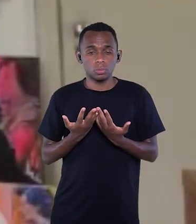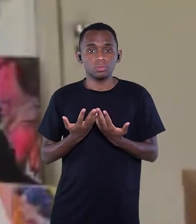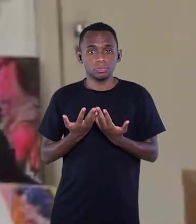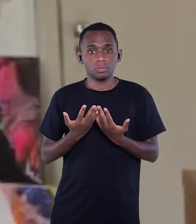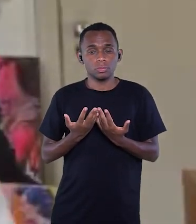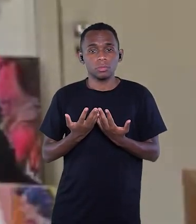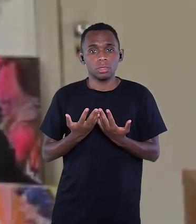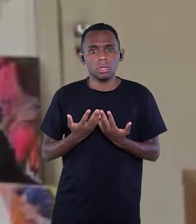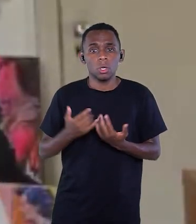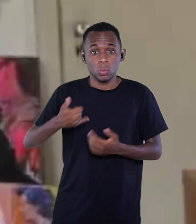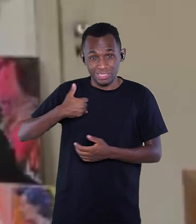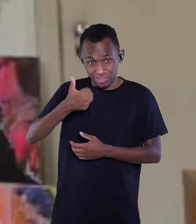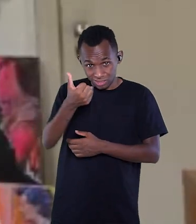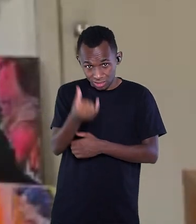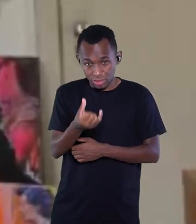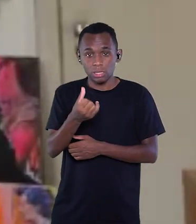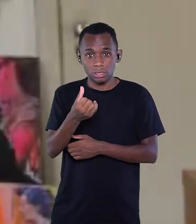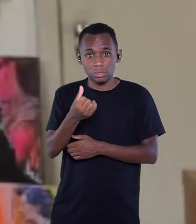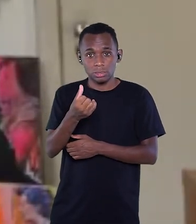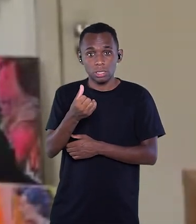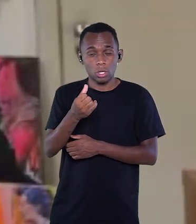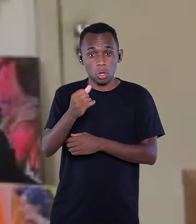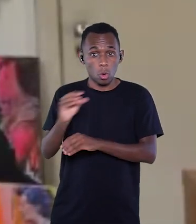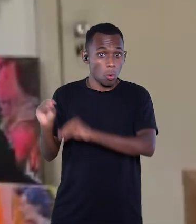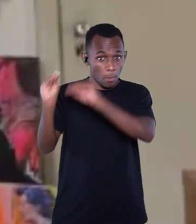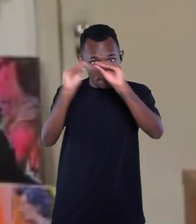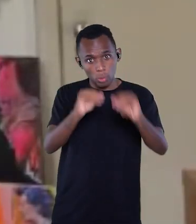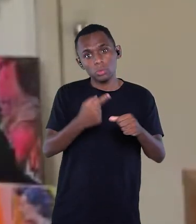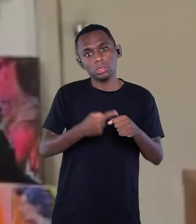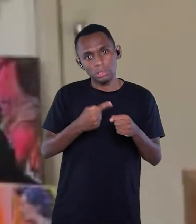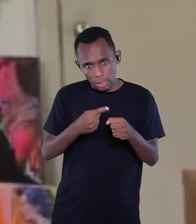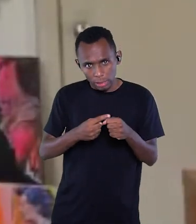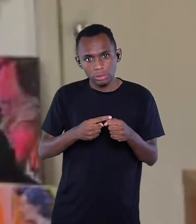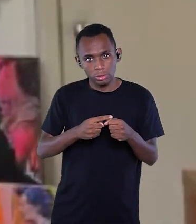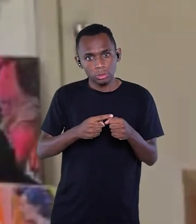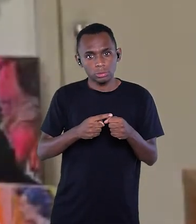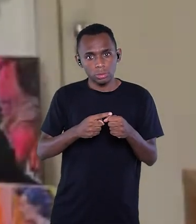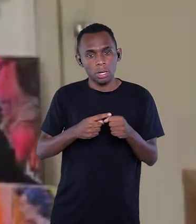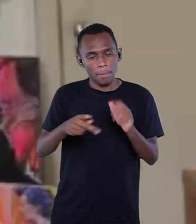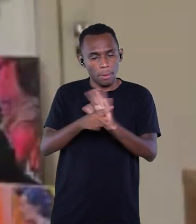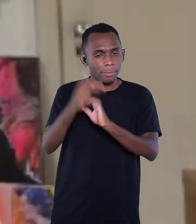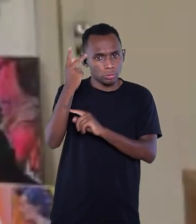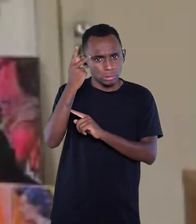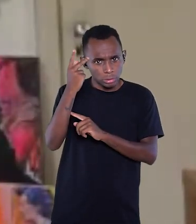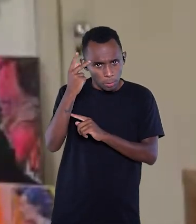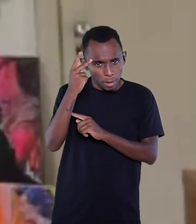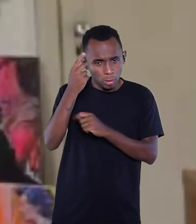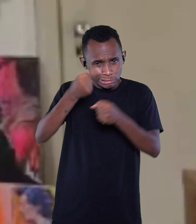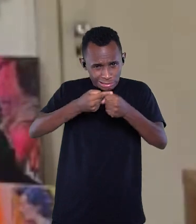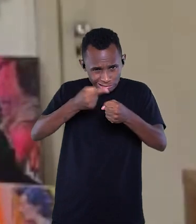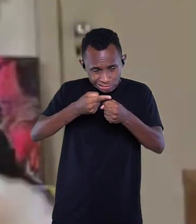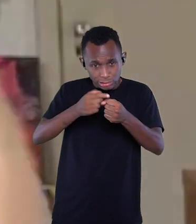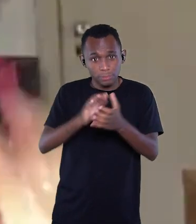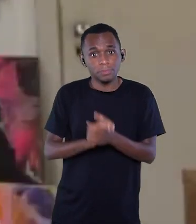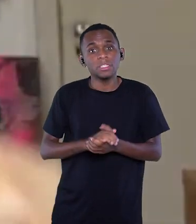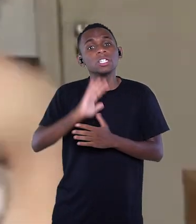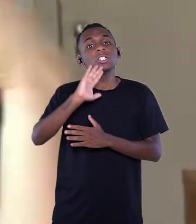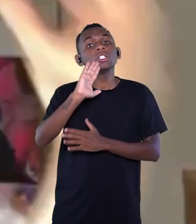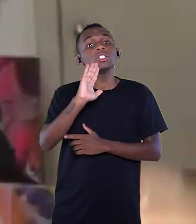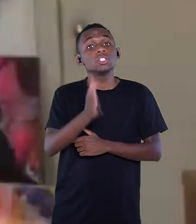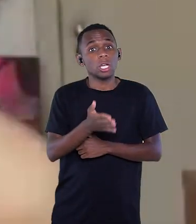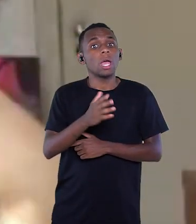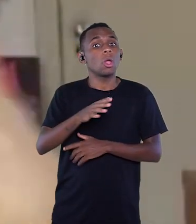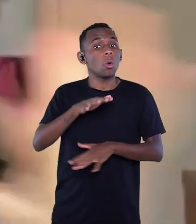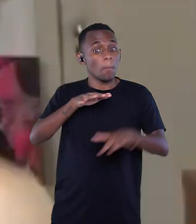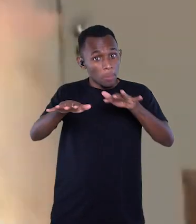quando com 16 anos, eu mudo para Botucatu, estudo um ano lá, no interior de São Paulo, né? E aí já é